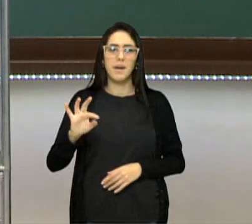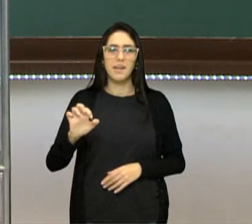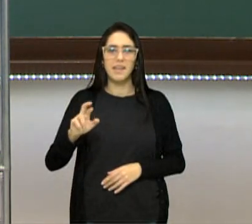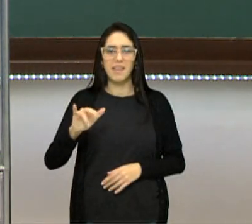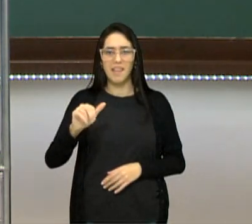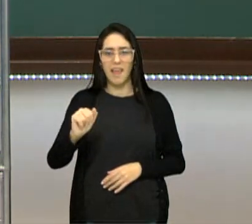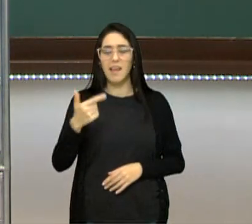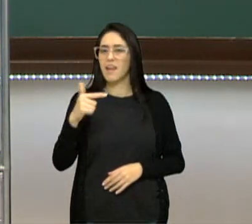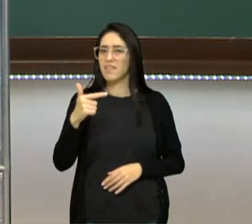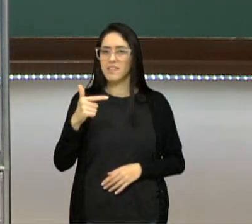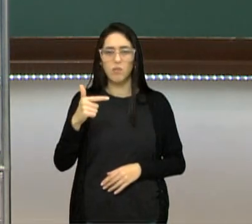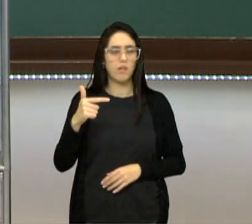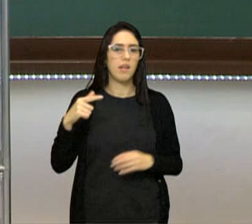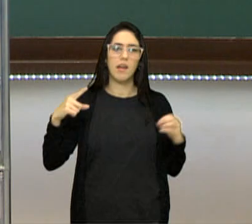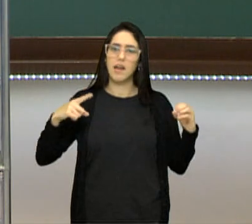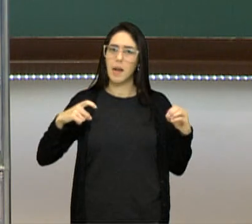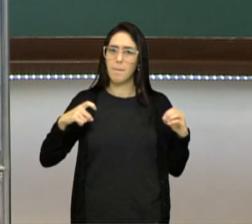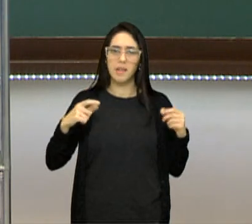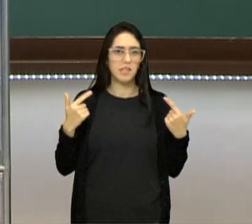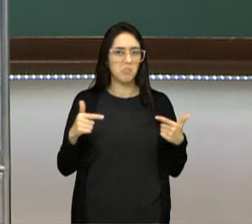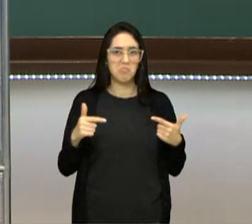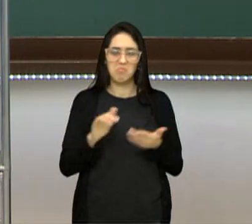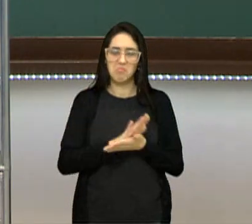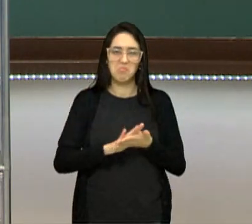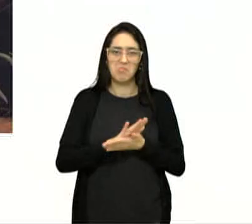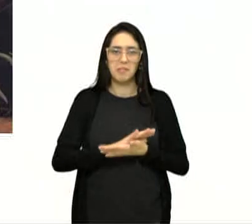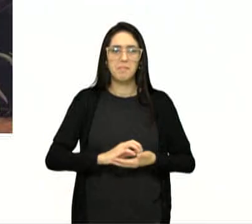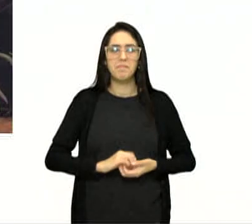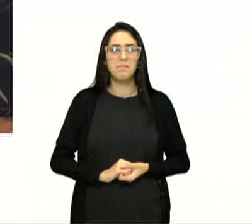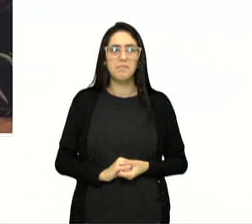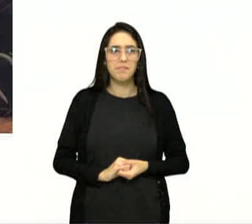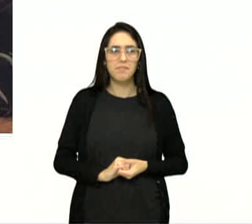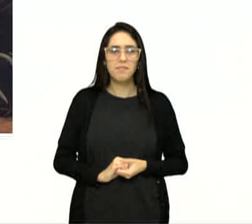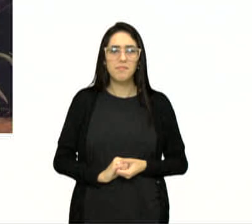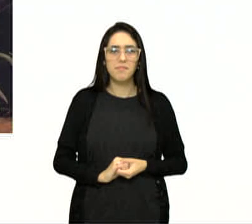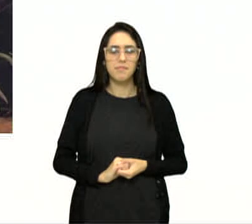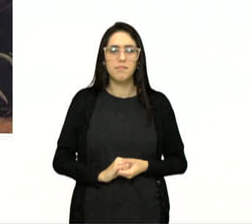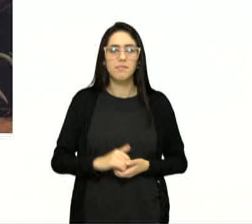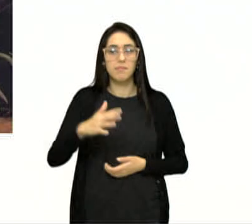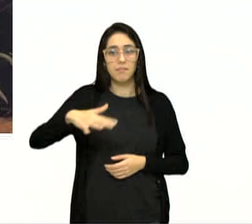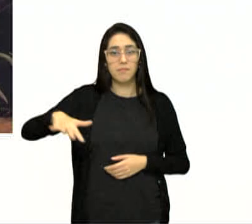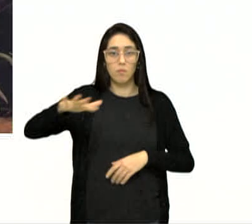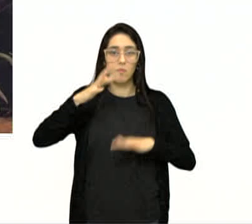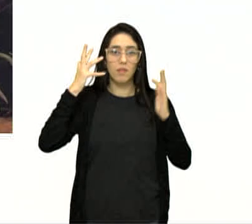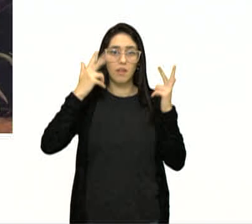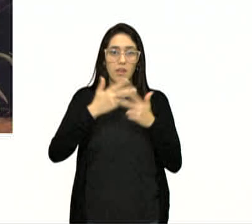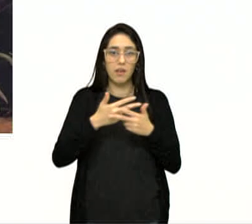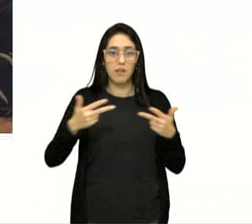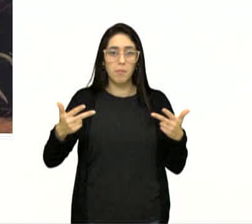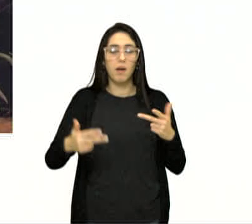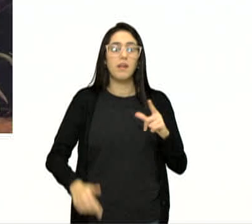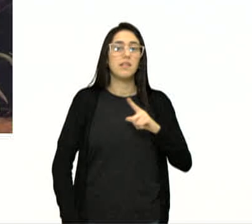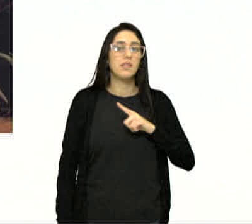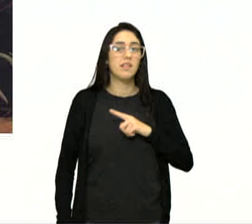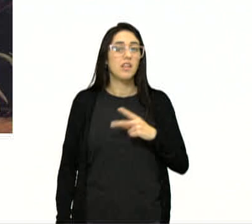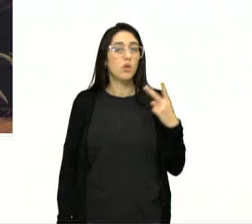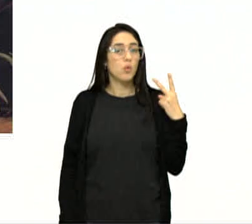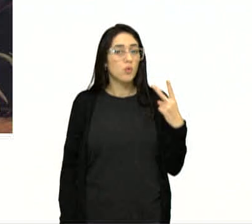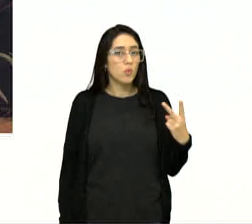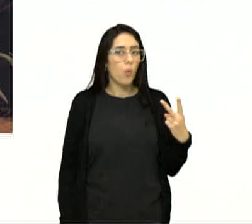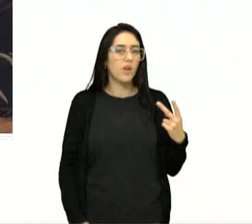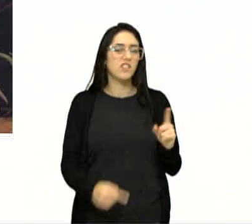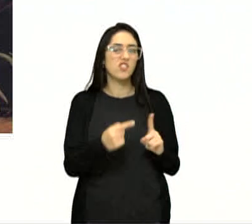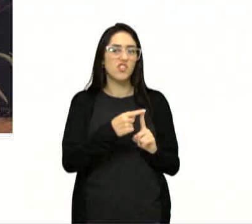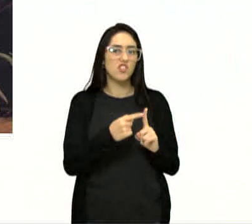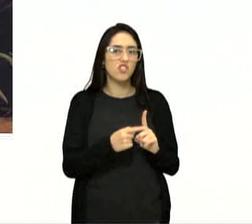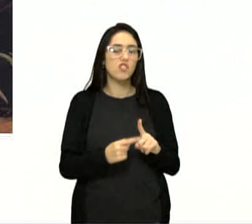que também se discute muito essa questão aqui. Em animais, gente, tem dois tipos de situações em que a